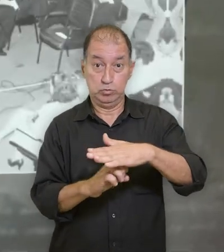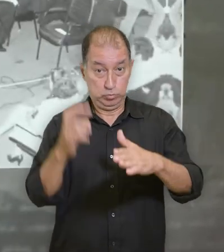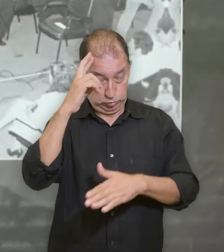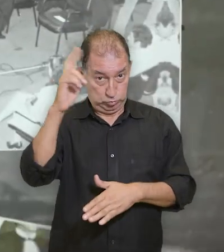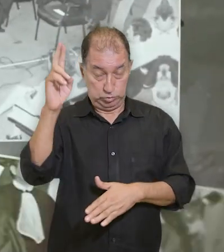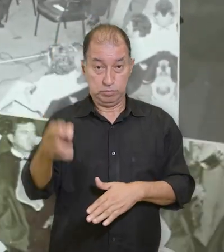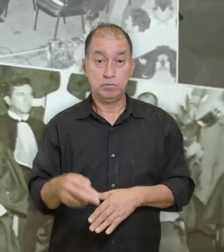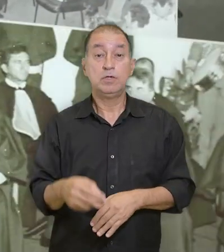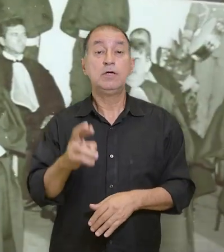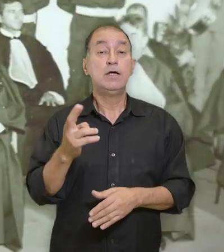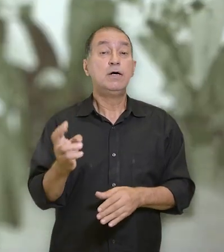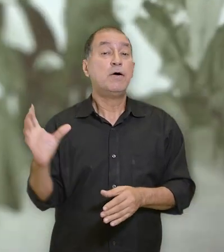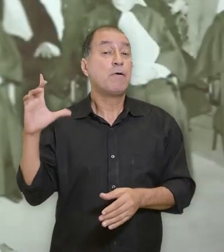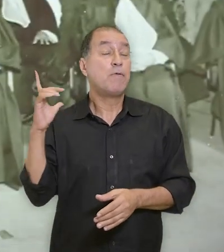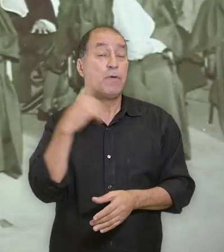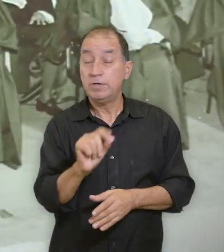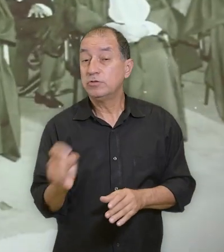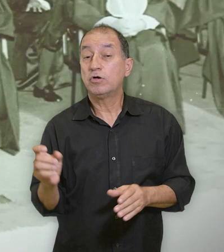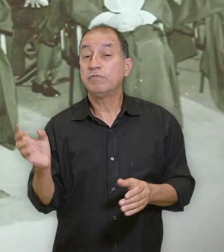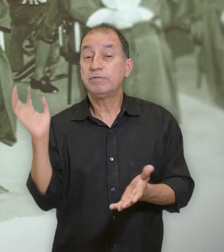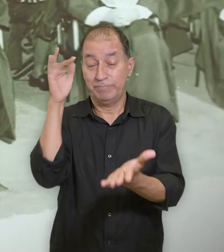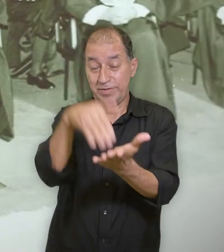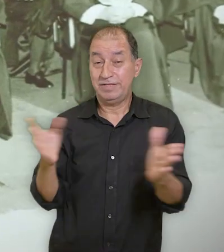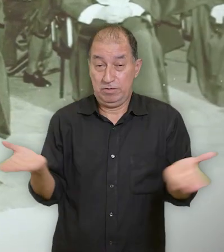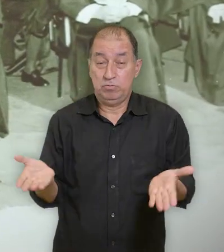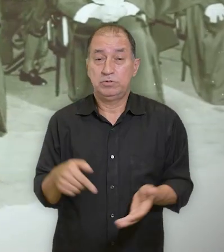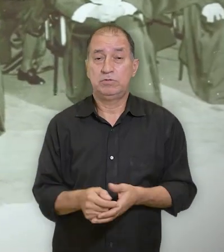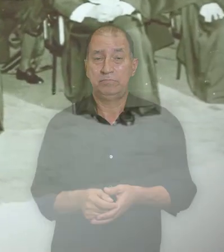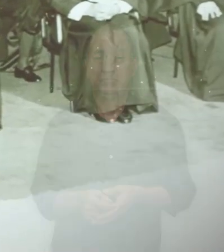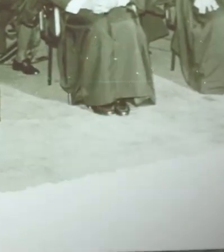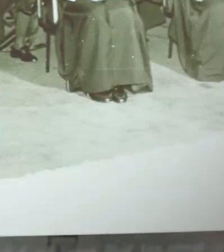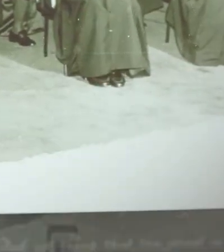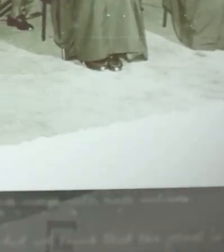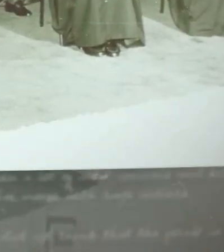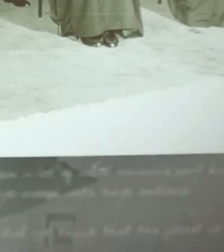empregado e empregador resolvia rapidamente, como resolve até hoje, né?